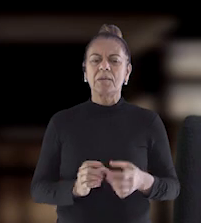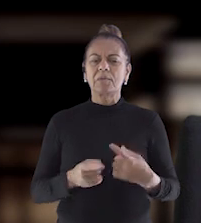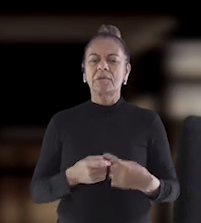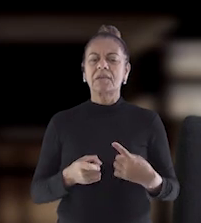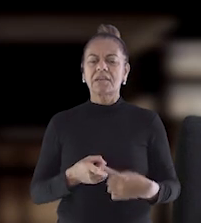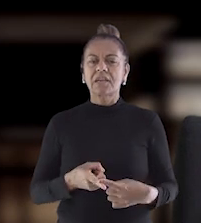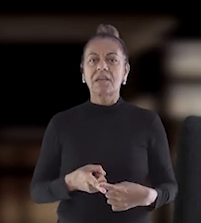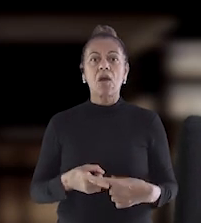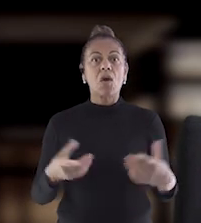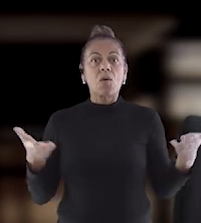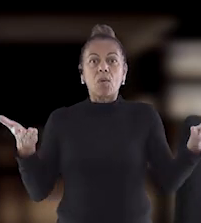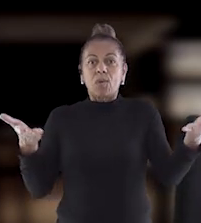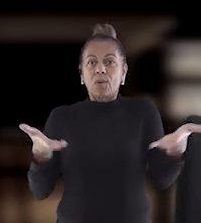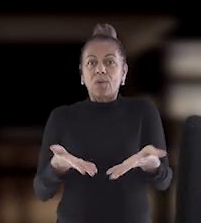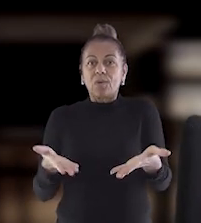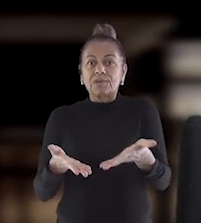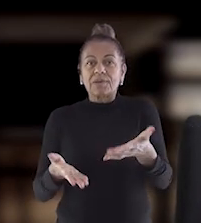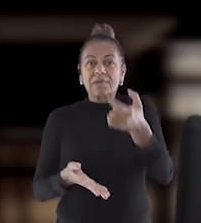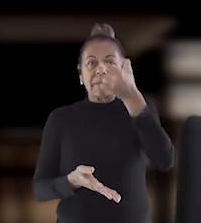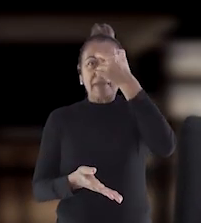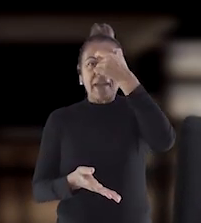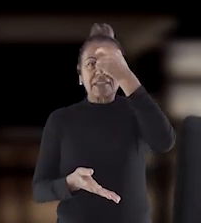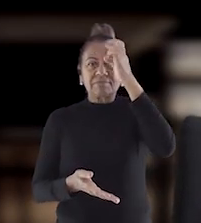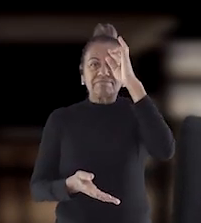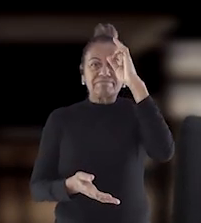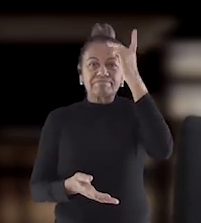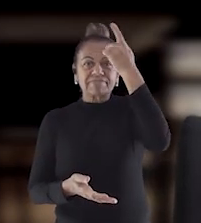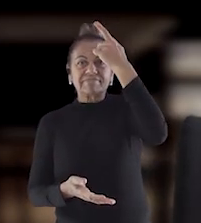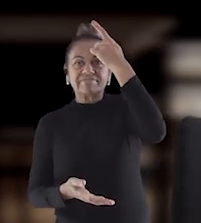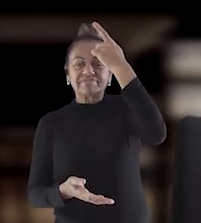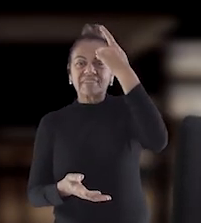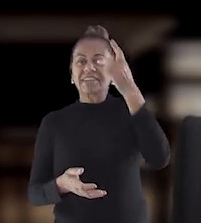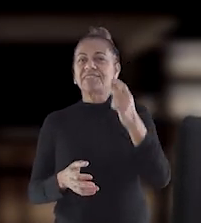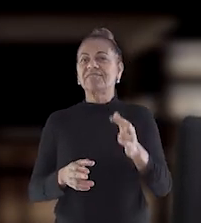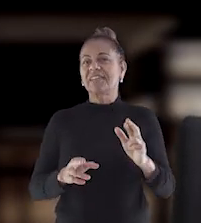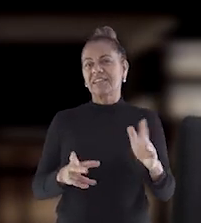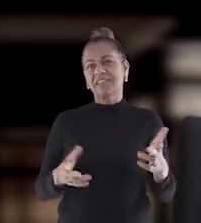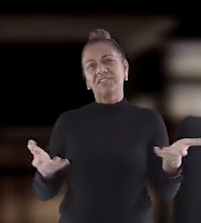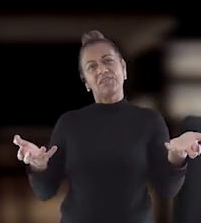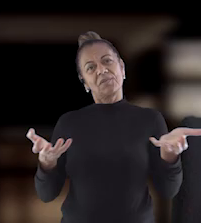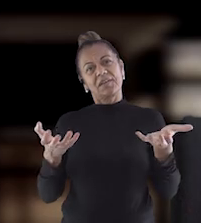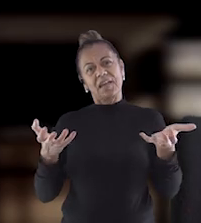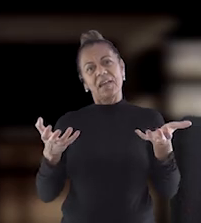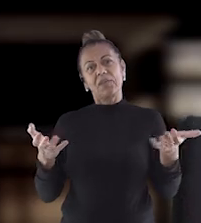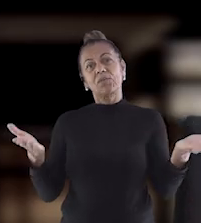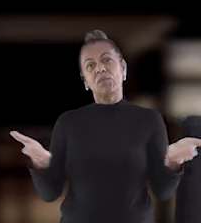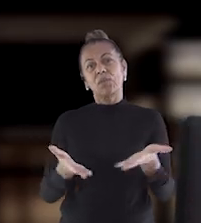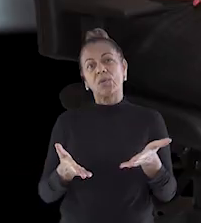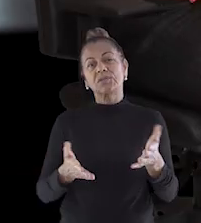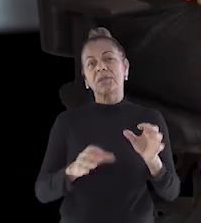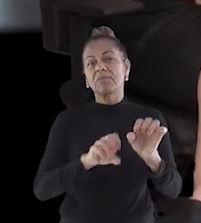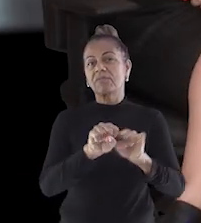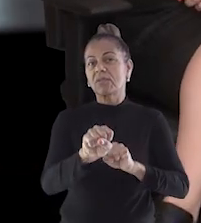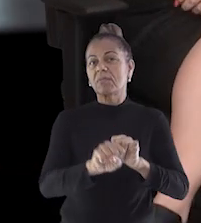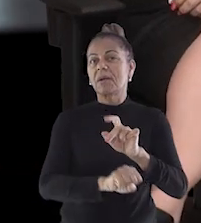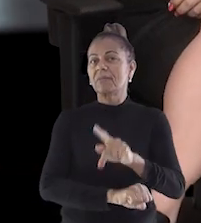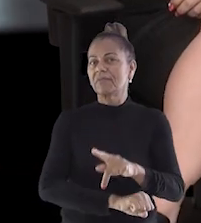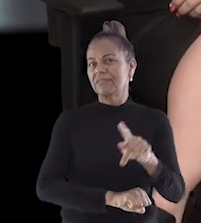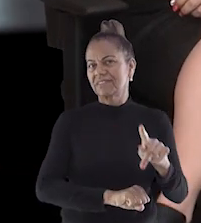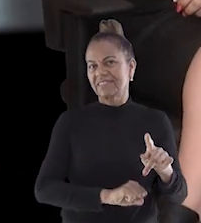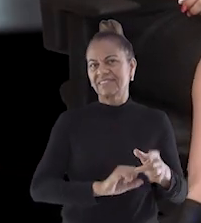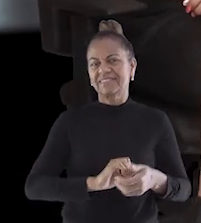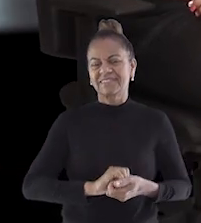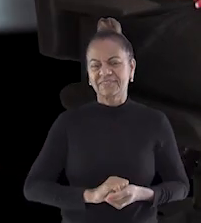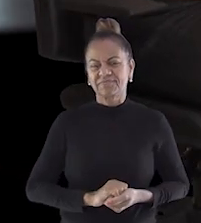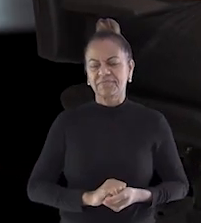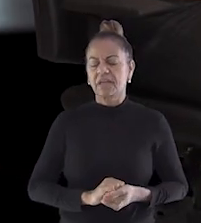eu já teria terminado, igual eu te falei. Com a cabeça que eu tenho hoje, se eu tivesse que ser alguém hoje, eu queria ser uma professora. E você,